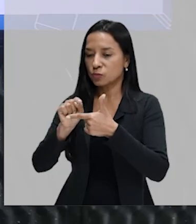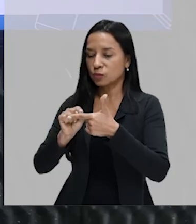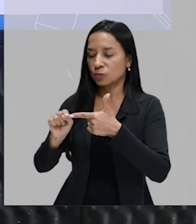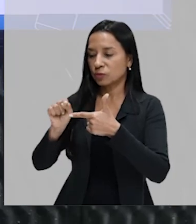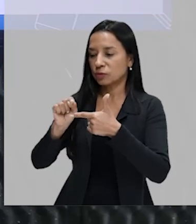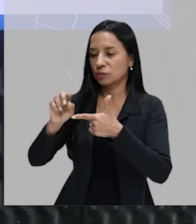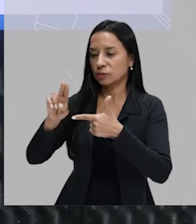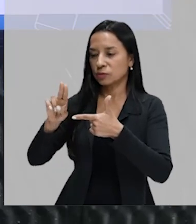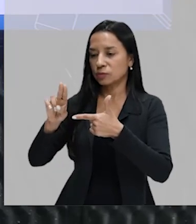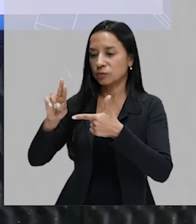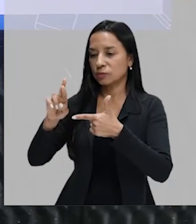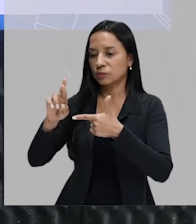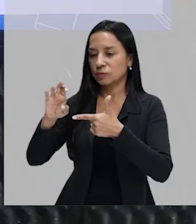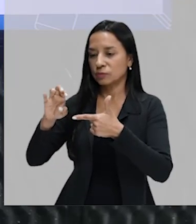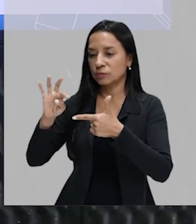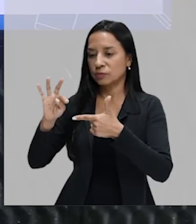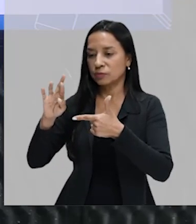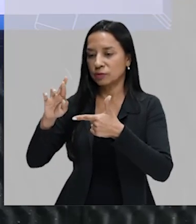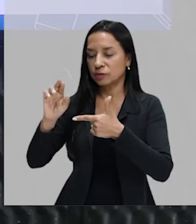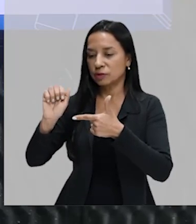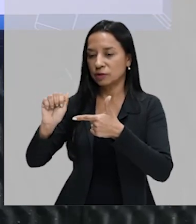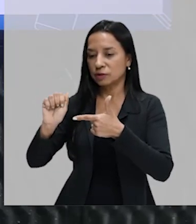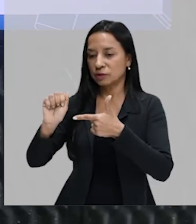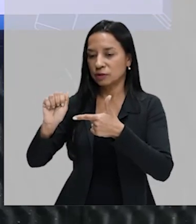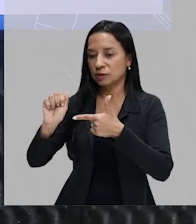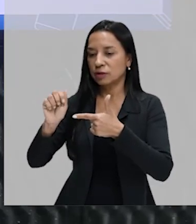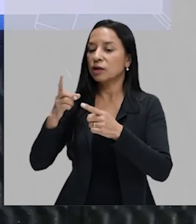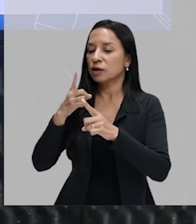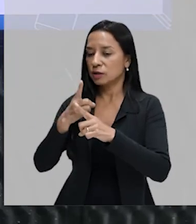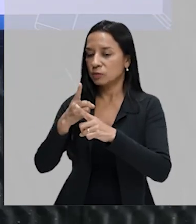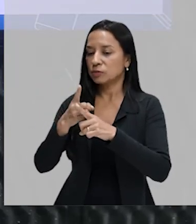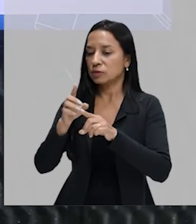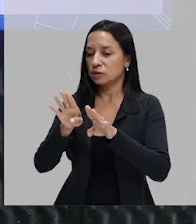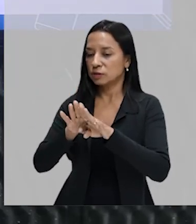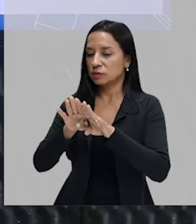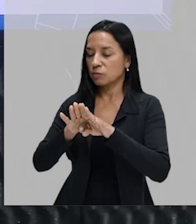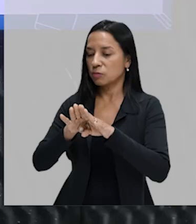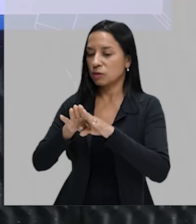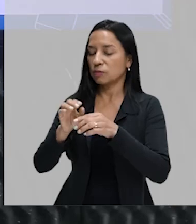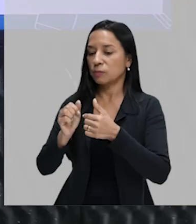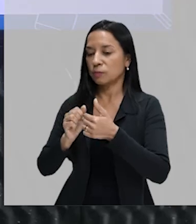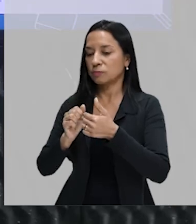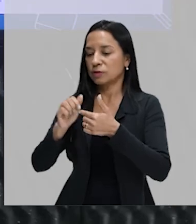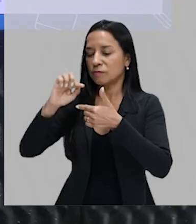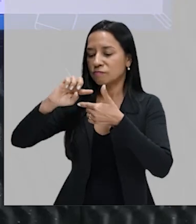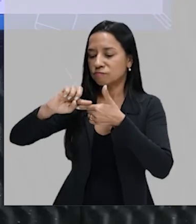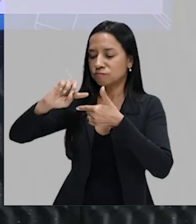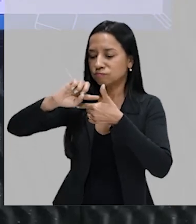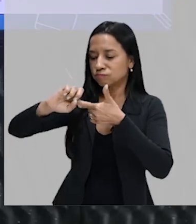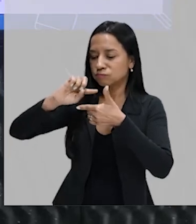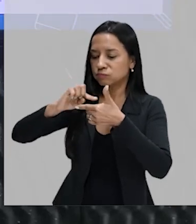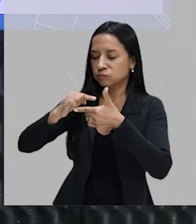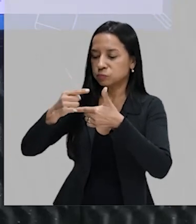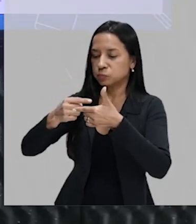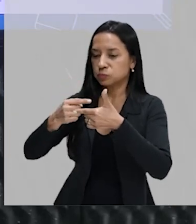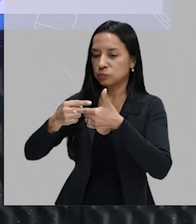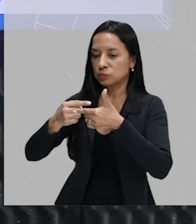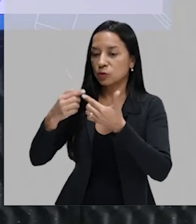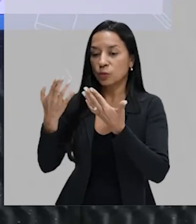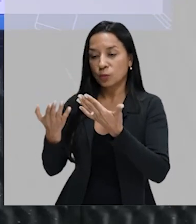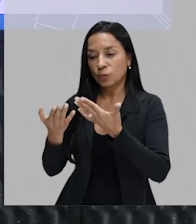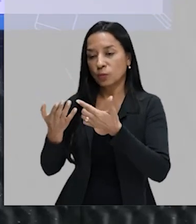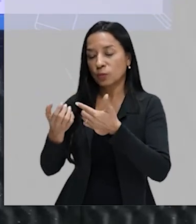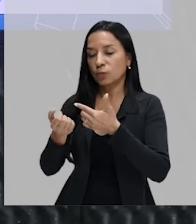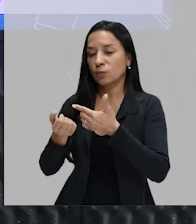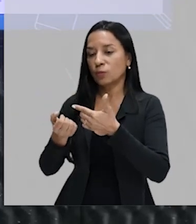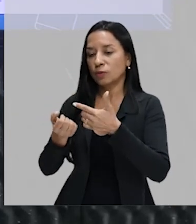vamos encontrar o corpo esponjoso também, que tem várias lacunas. Então, olha só, pessoal. Quando o pênis